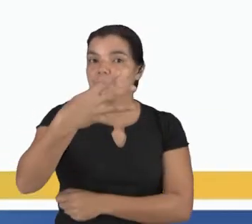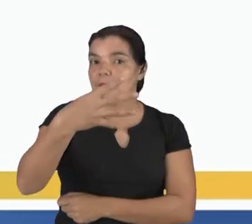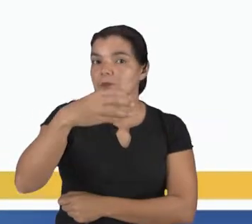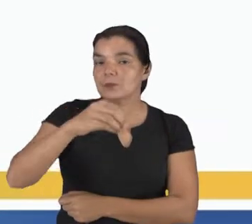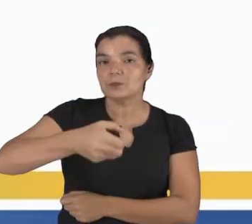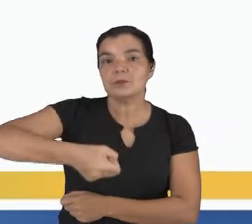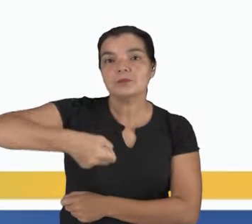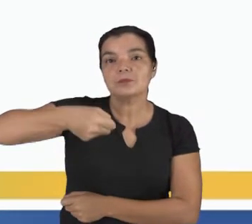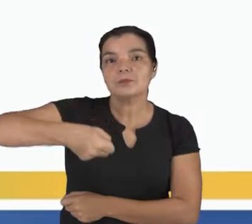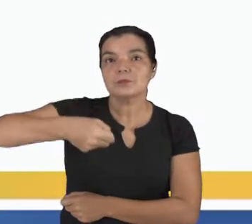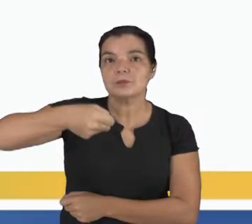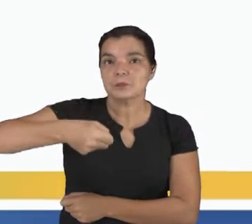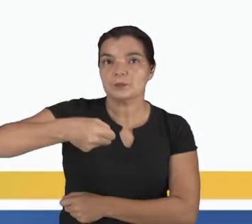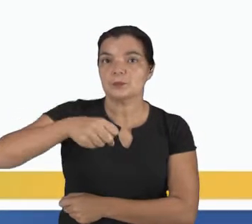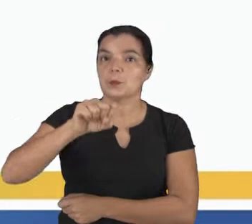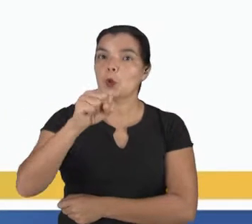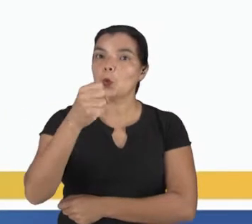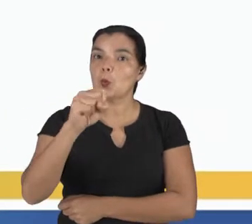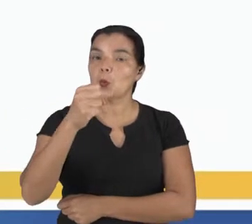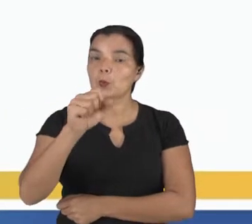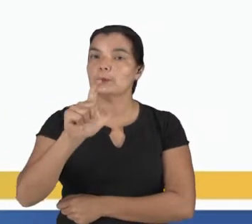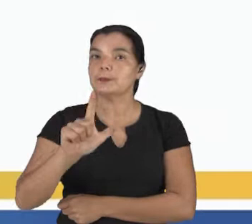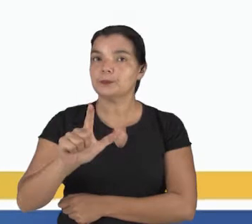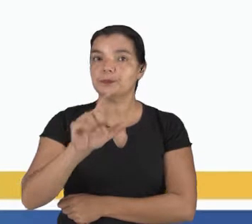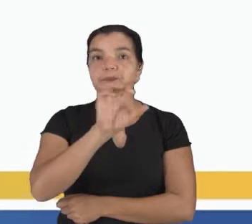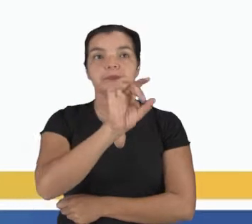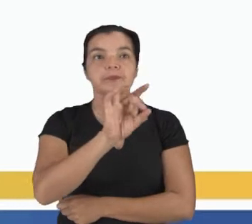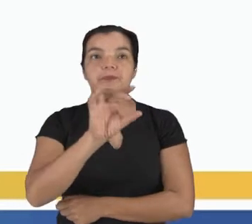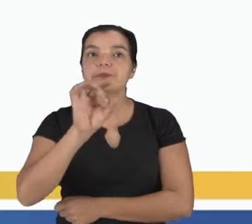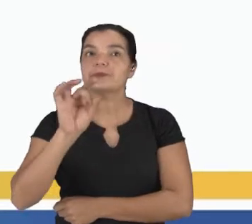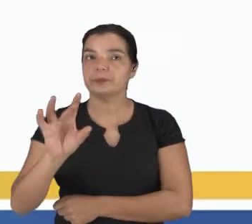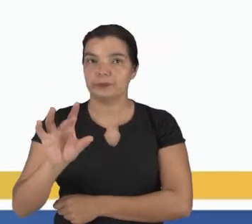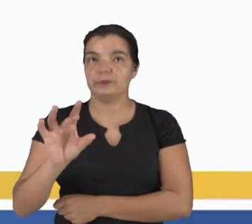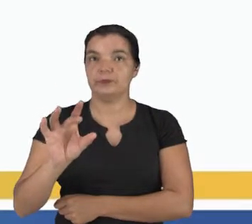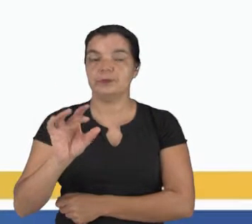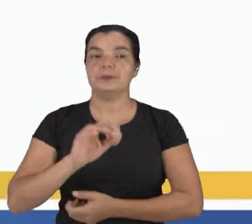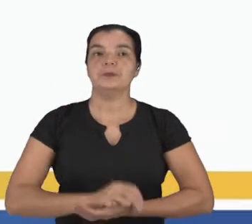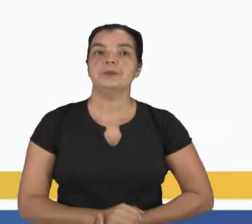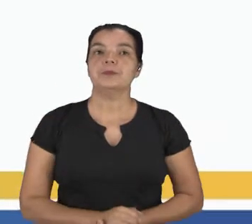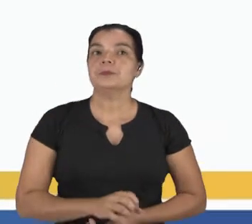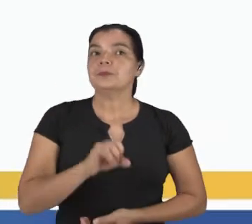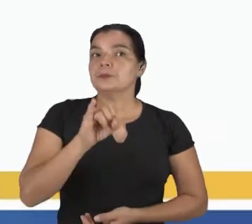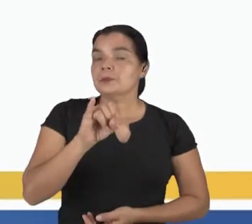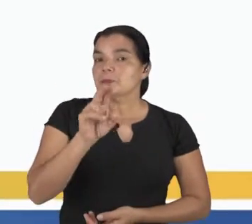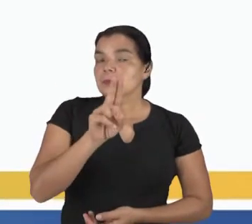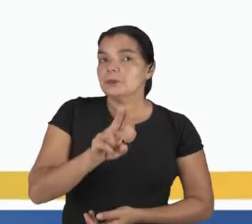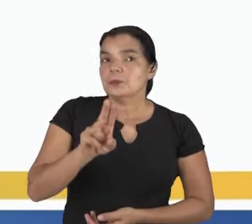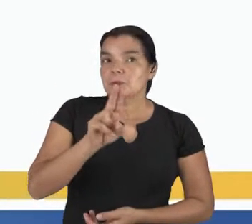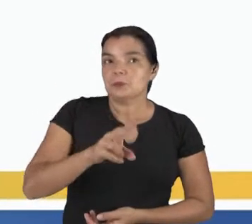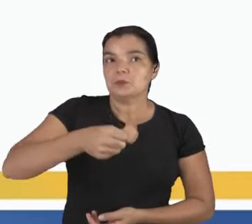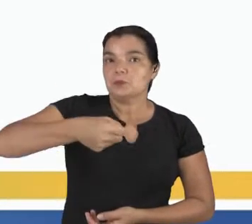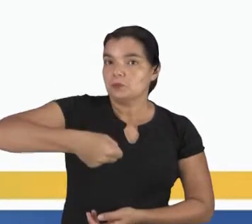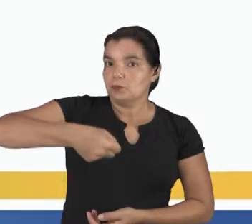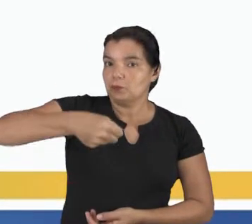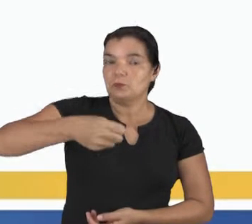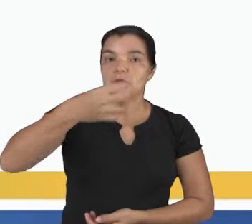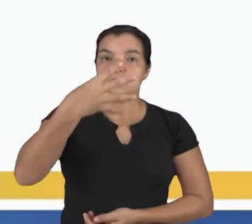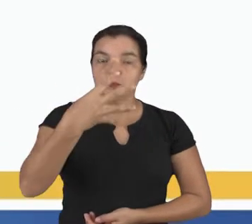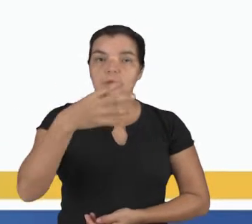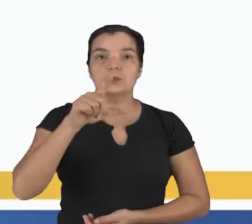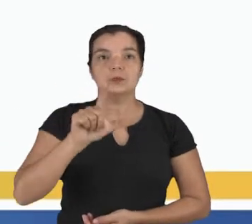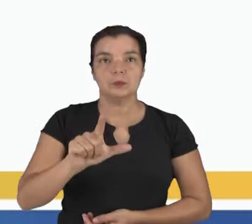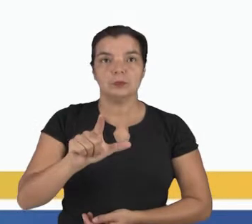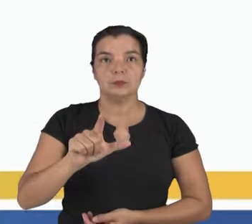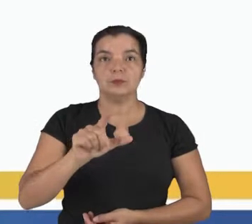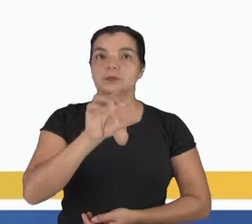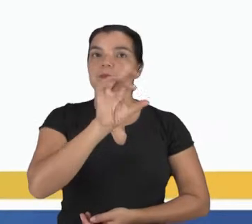40 baldes de 8 litros, cada uma. Se forem usados baldes de